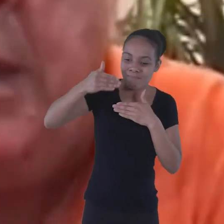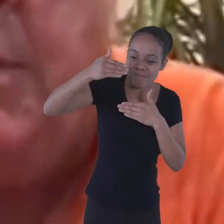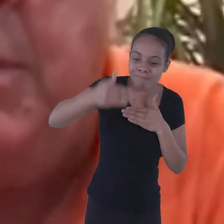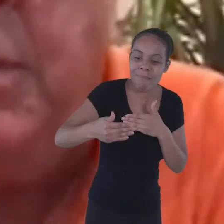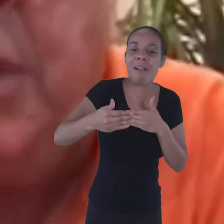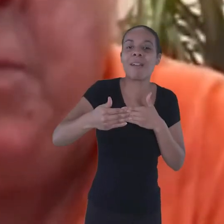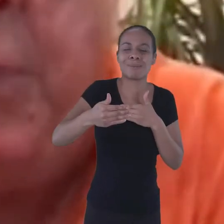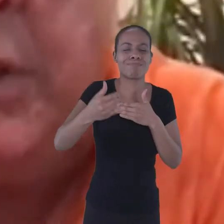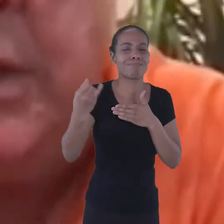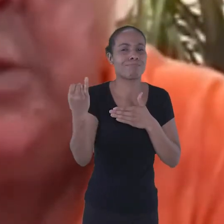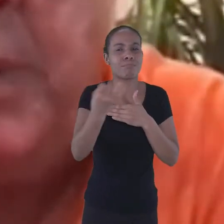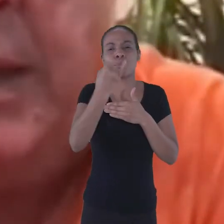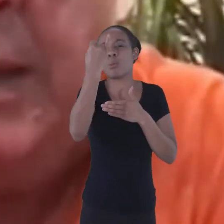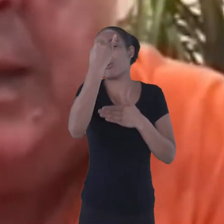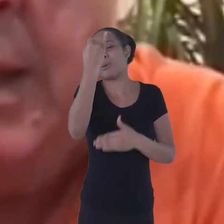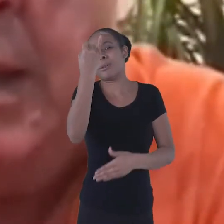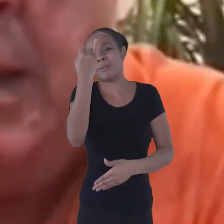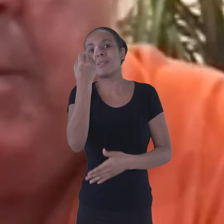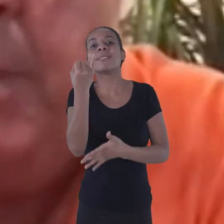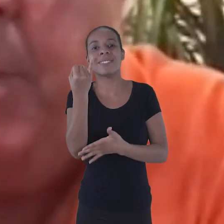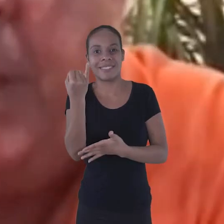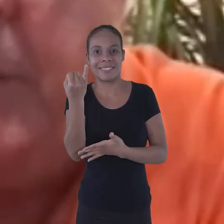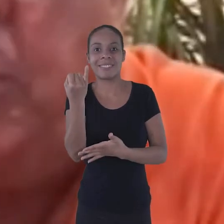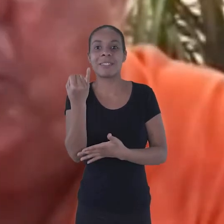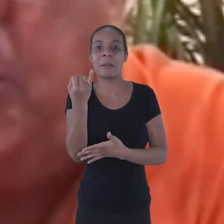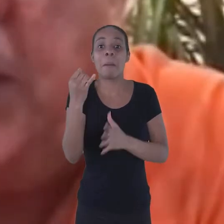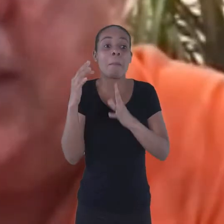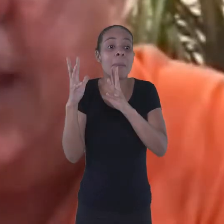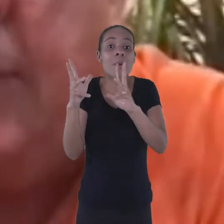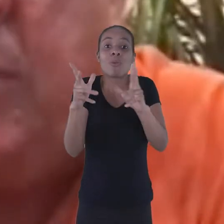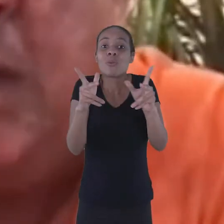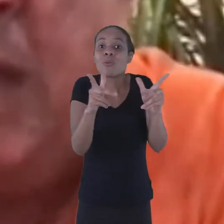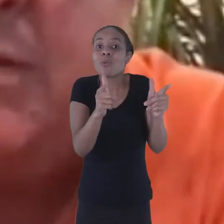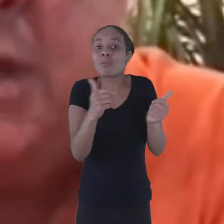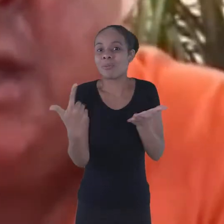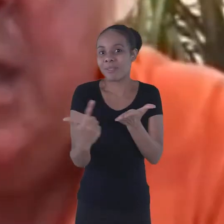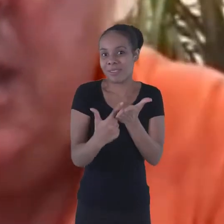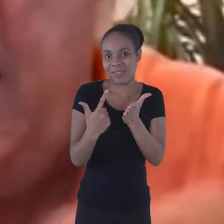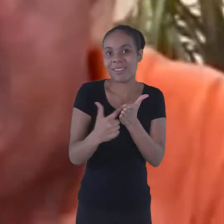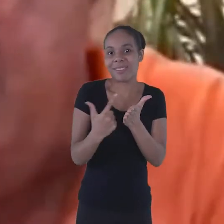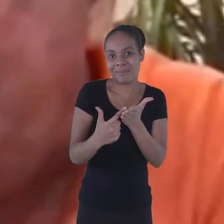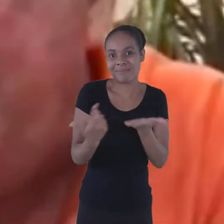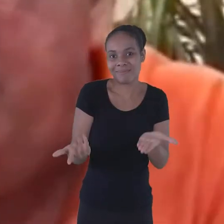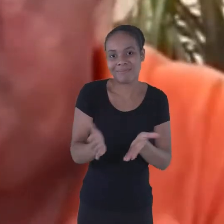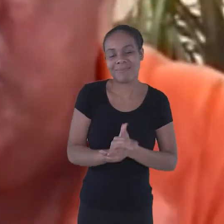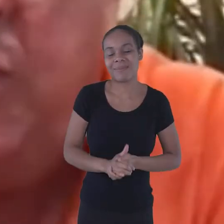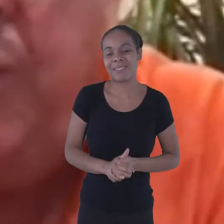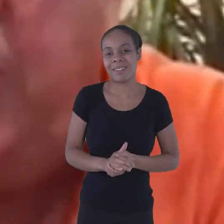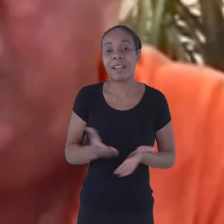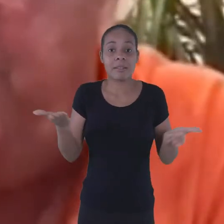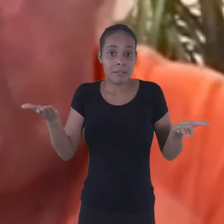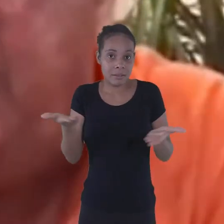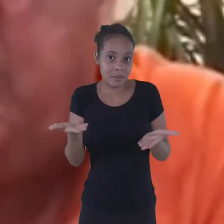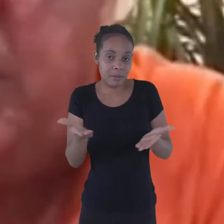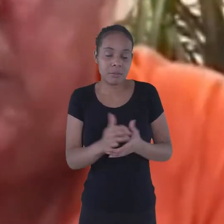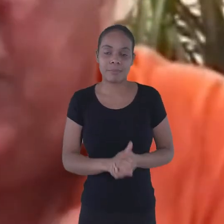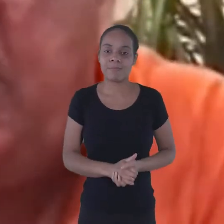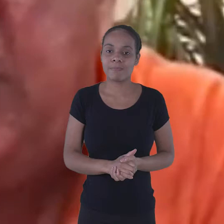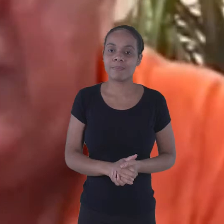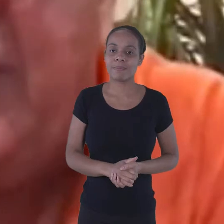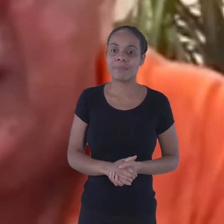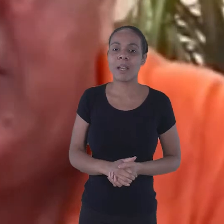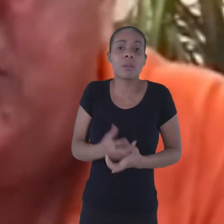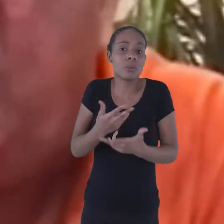mesmo, né? Tão importante para todo mundo da literatura, que é isso. E aí, no meio disso, as coisas